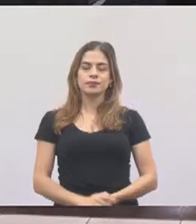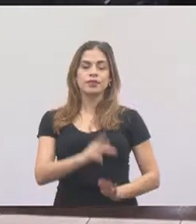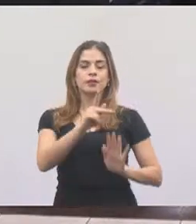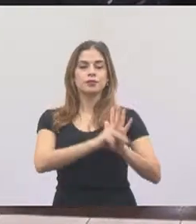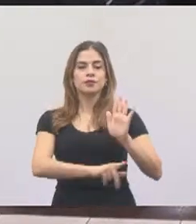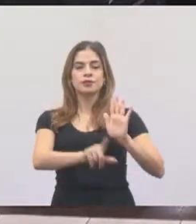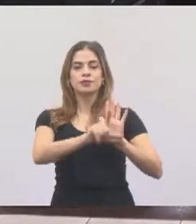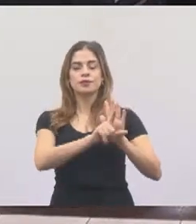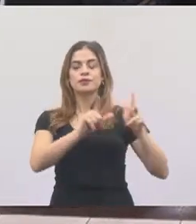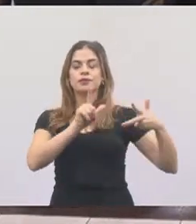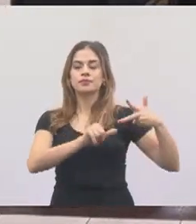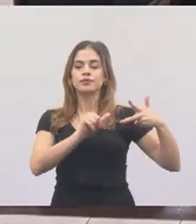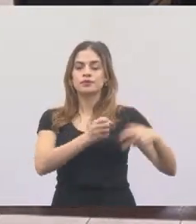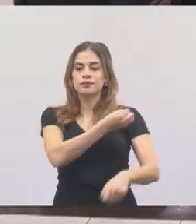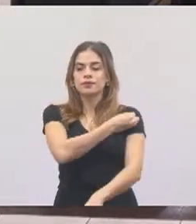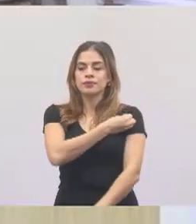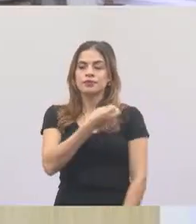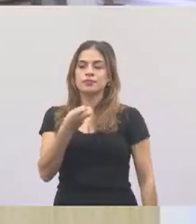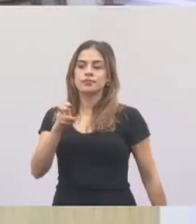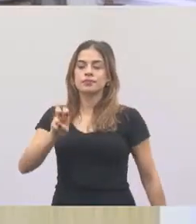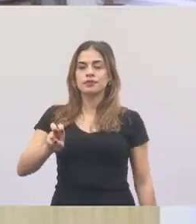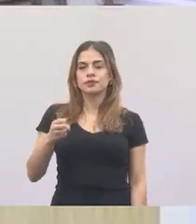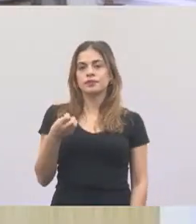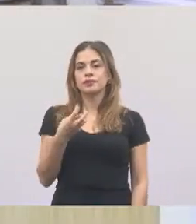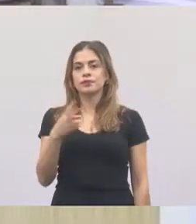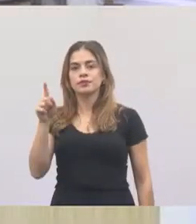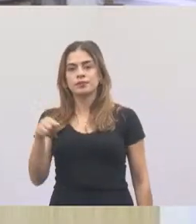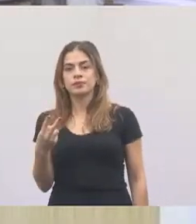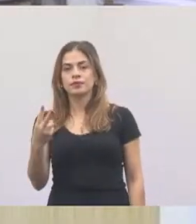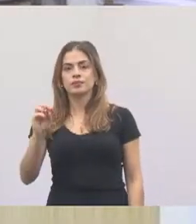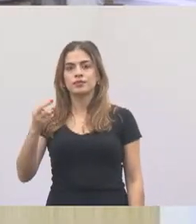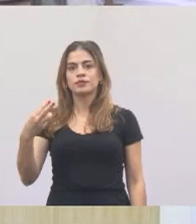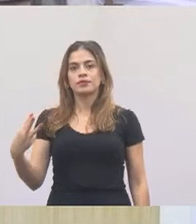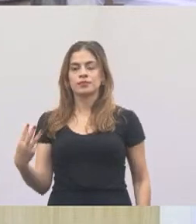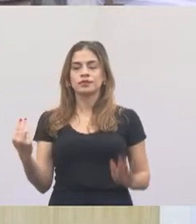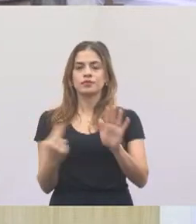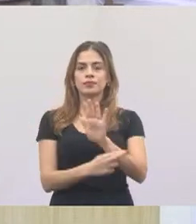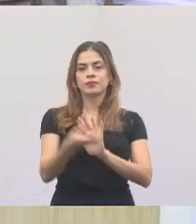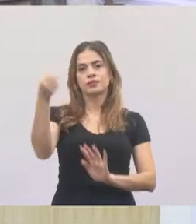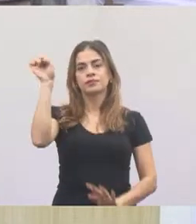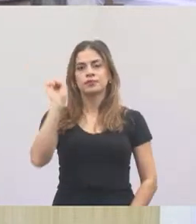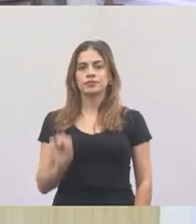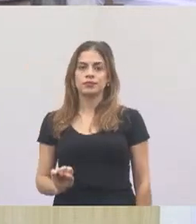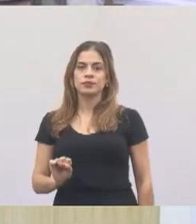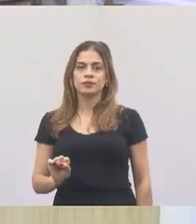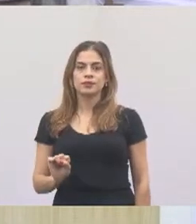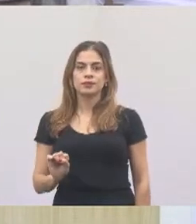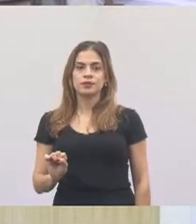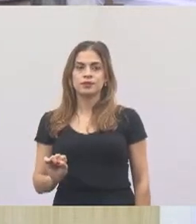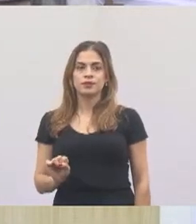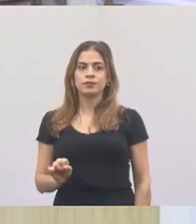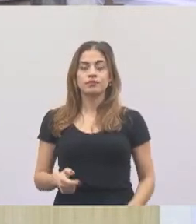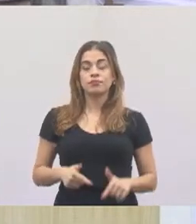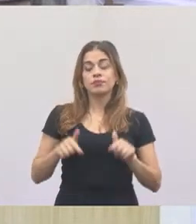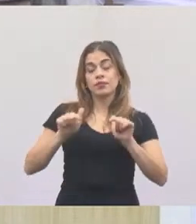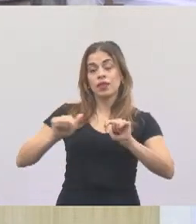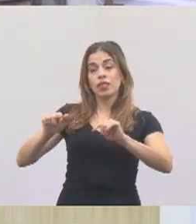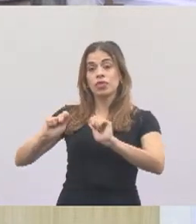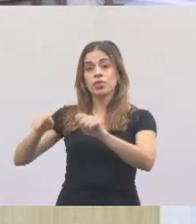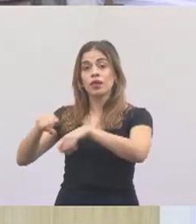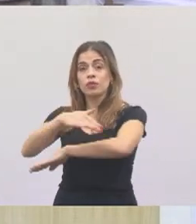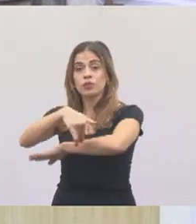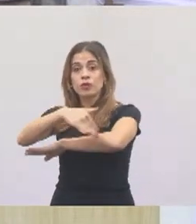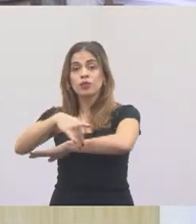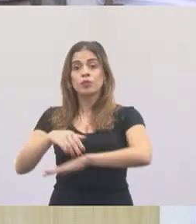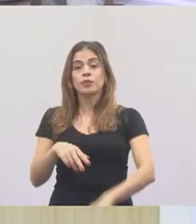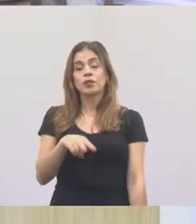Projeto de lei do Legislativo, número 54 de 2023, de autoria da vereadora Sônia Patas da Amizade, que dispõe sobre a denominação